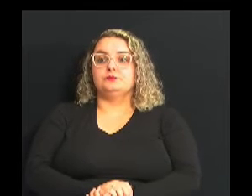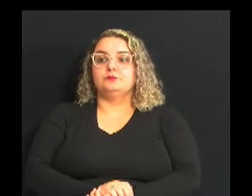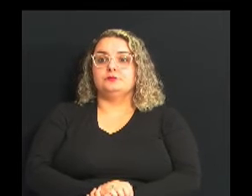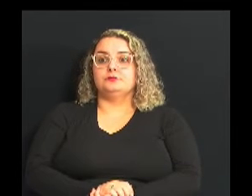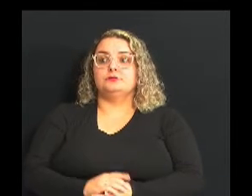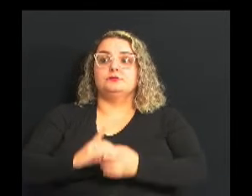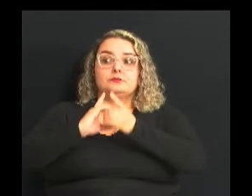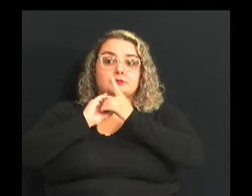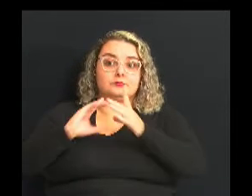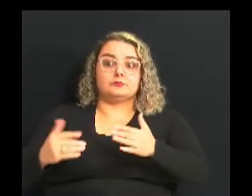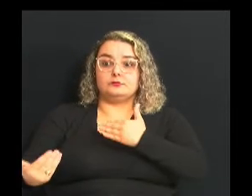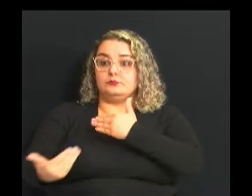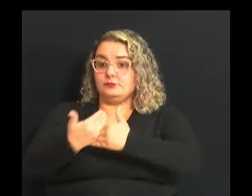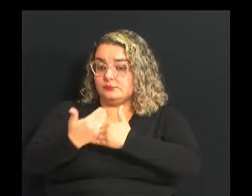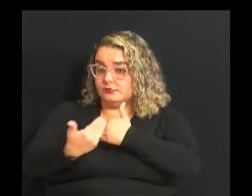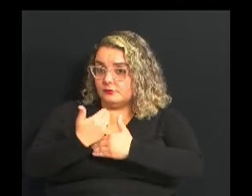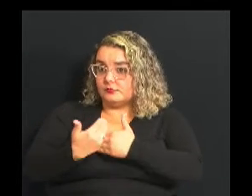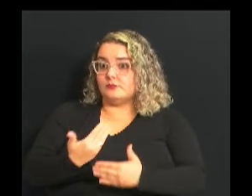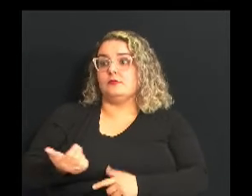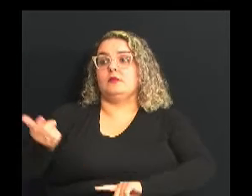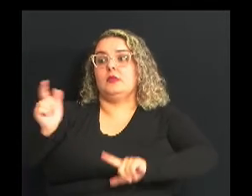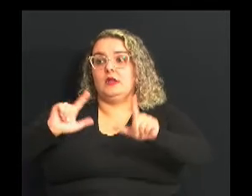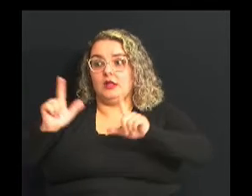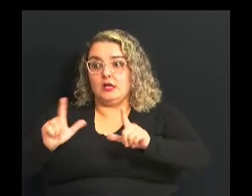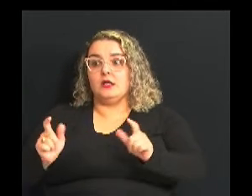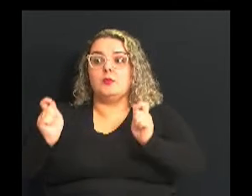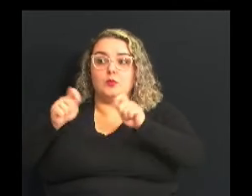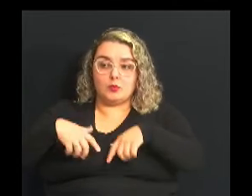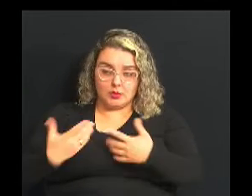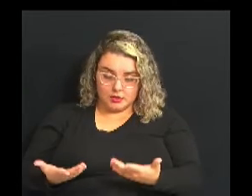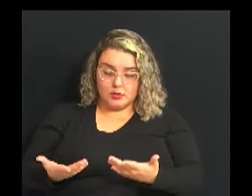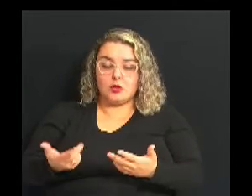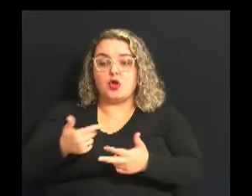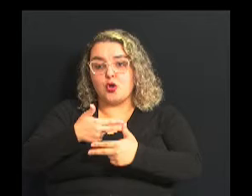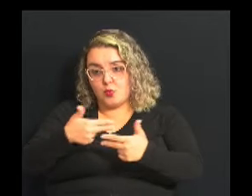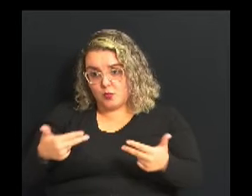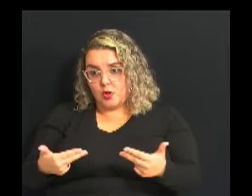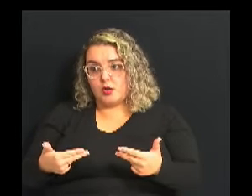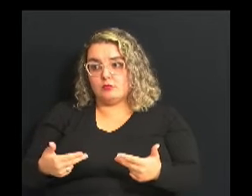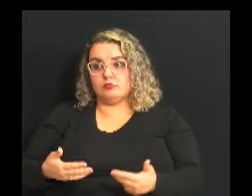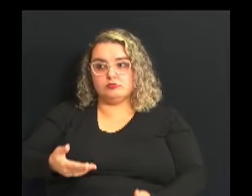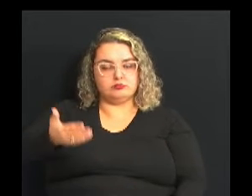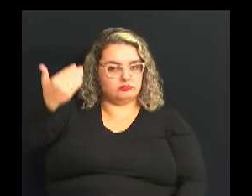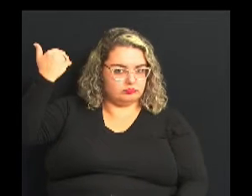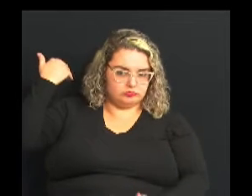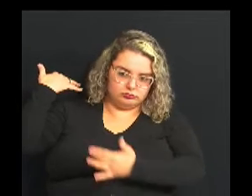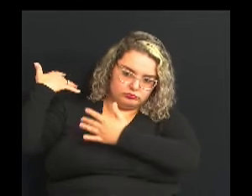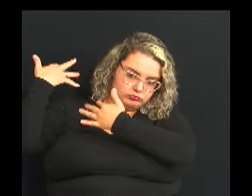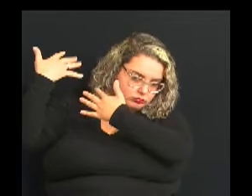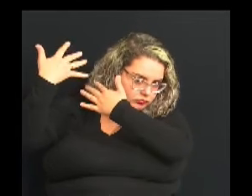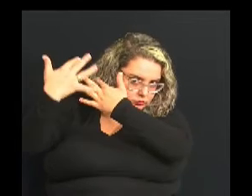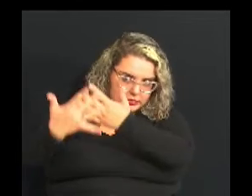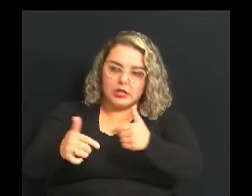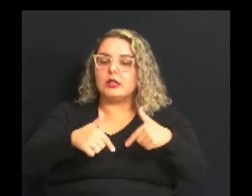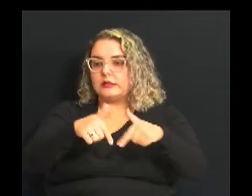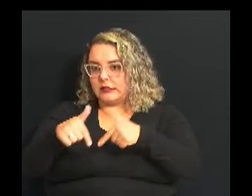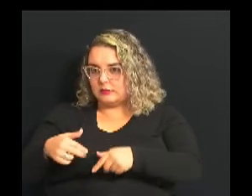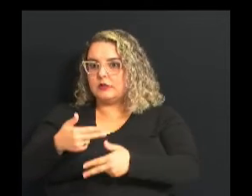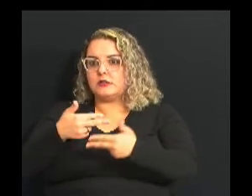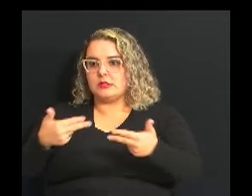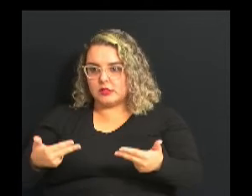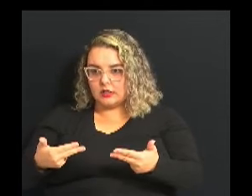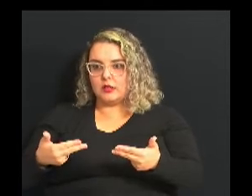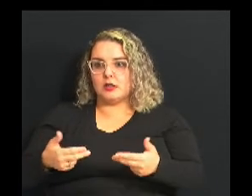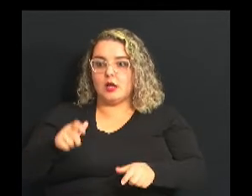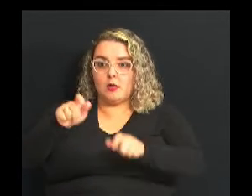democracia participativa. A TV possibilita, e foi uma coisa que nós vemos desde 2015, a gente vem trabalhando muito isso, que a